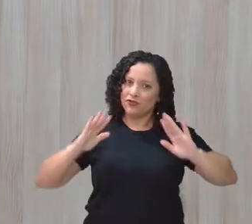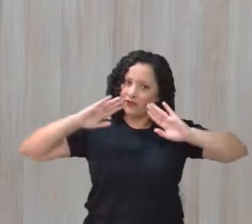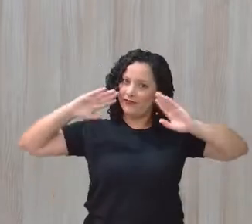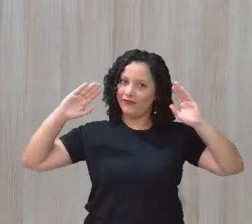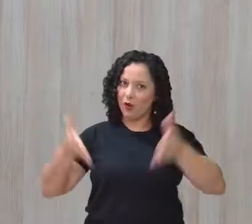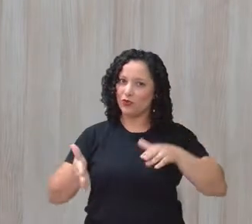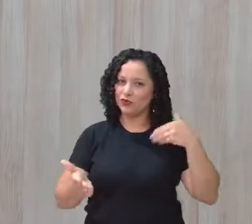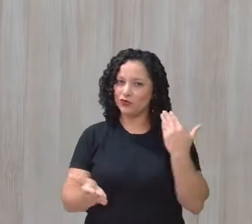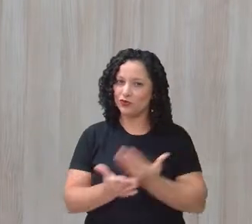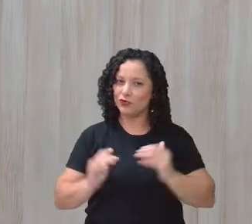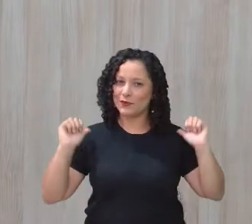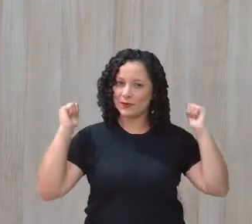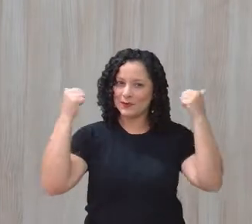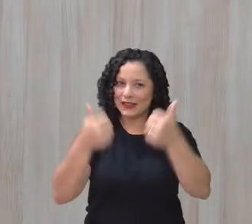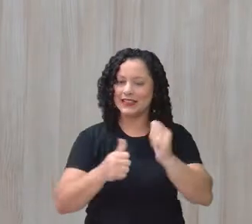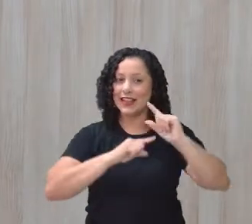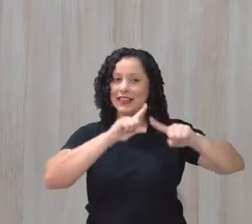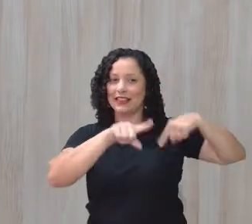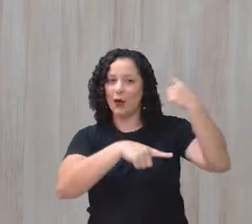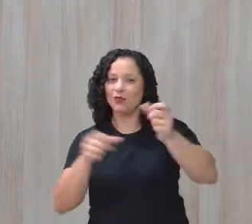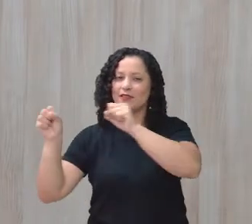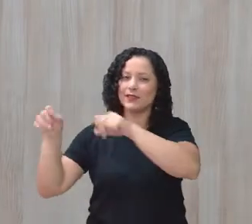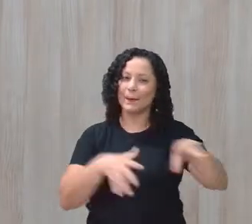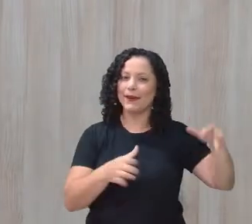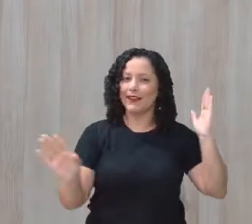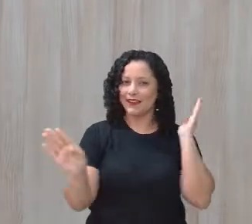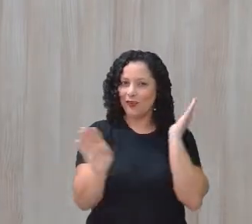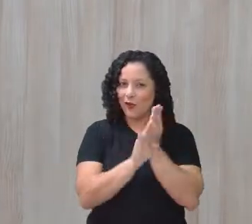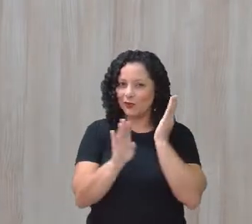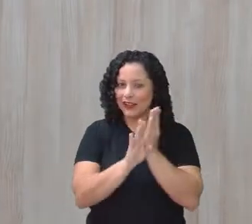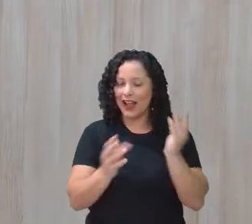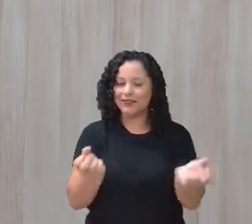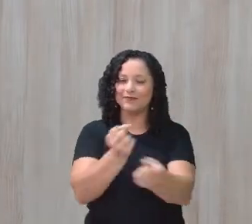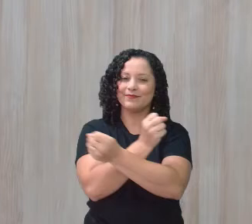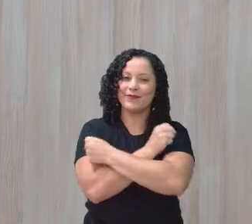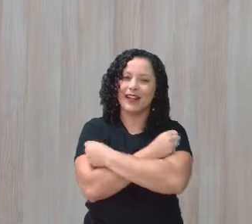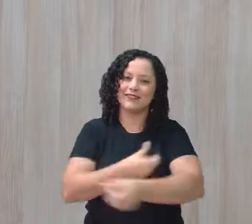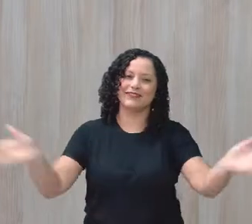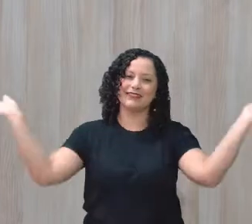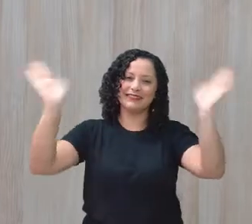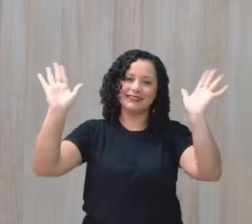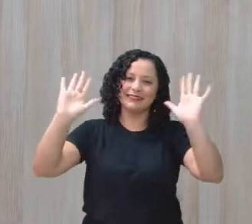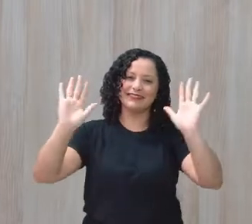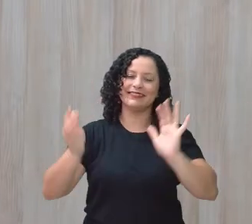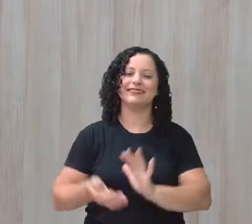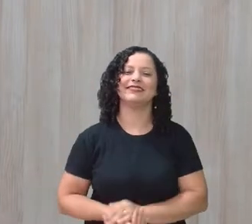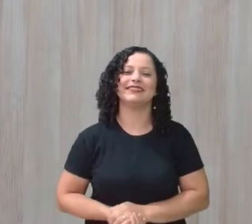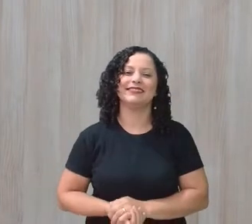estudos, beleza? Então a gente se encontra semana que vem. Um abraço e tchau, tchau.